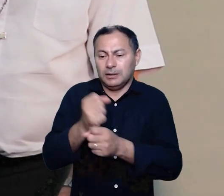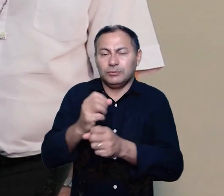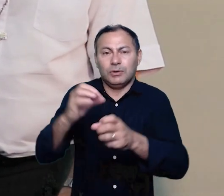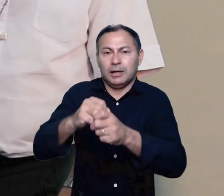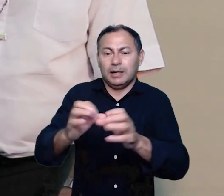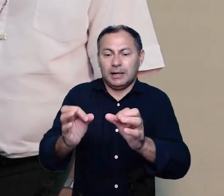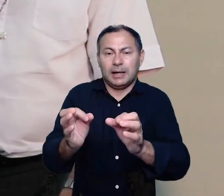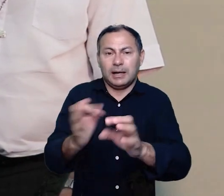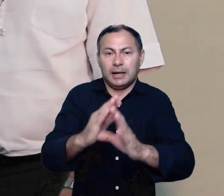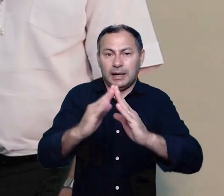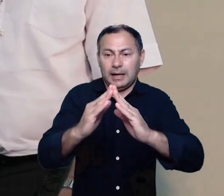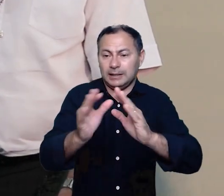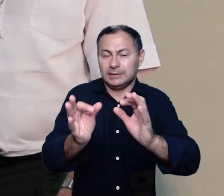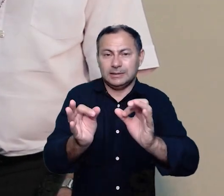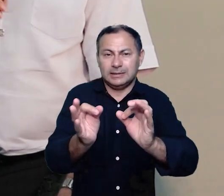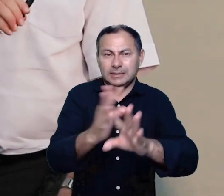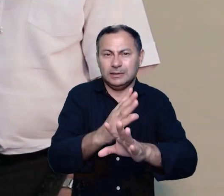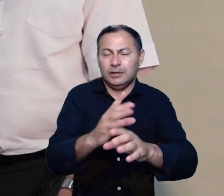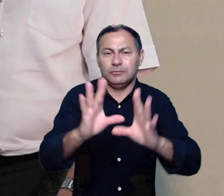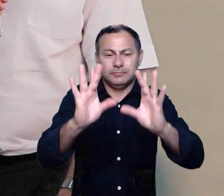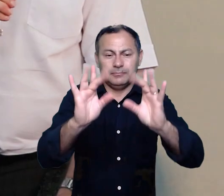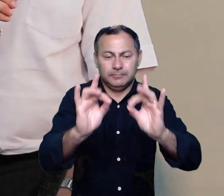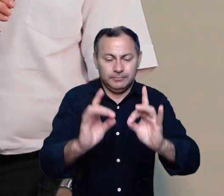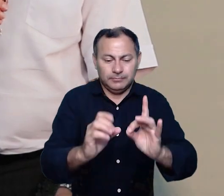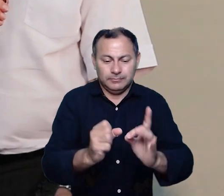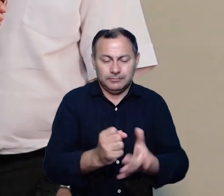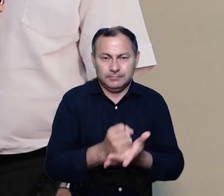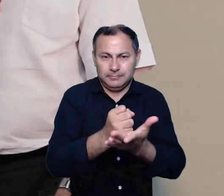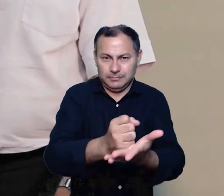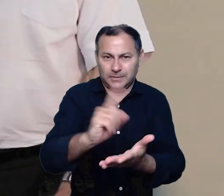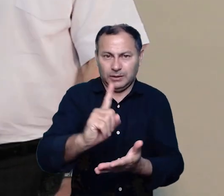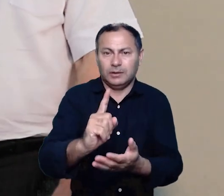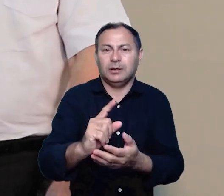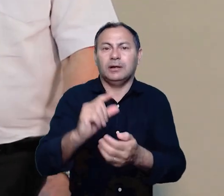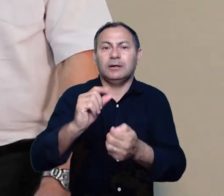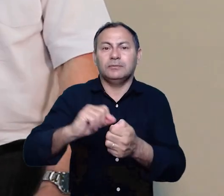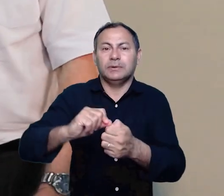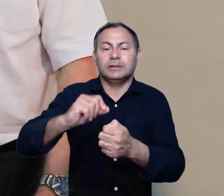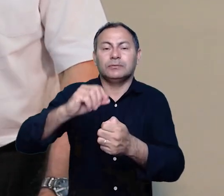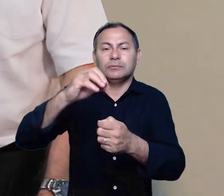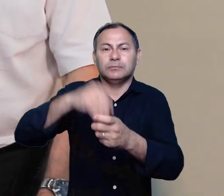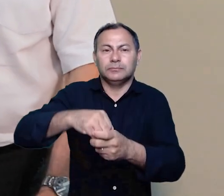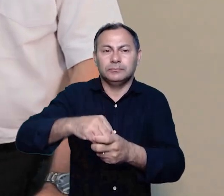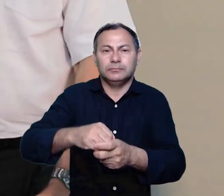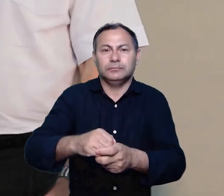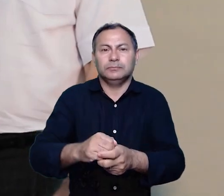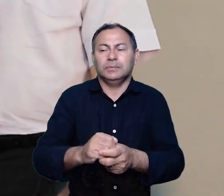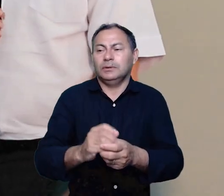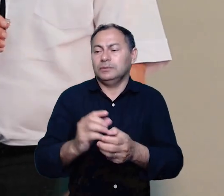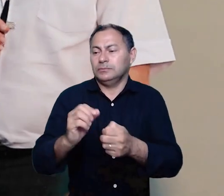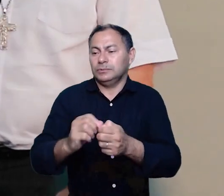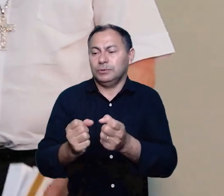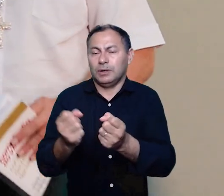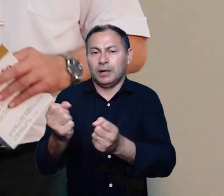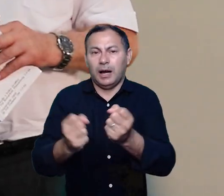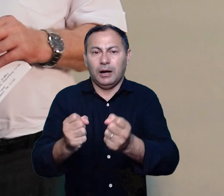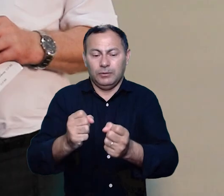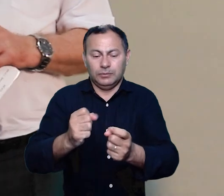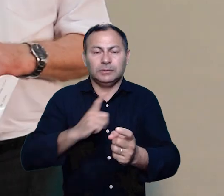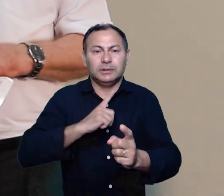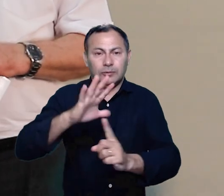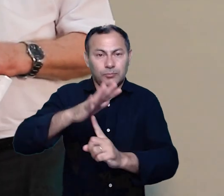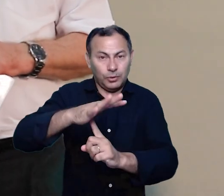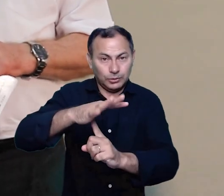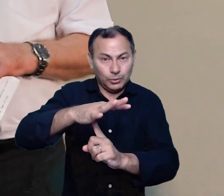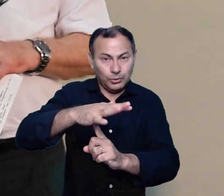telhado. Não é um detalhe ou um acessório. É constitutivo de um carro